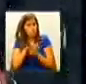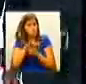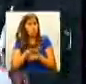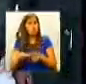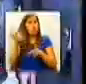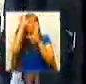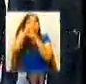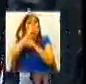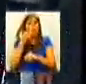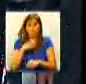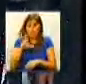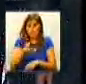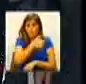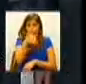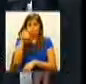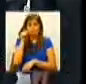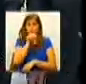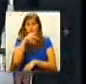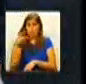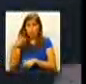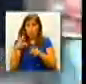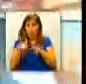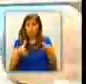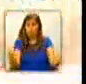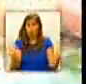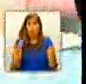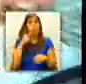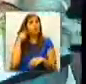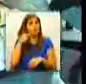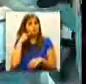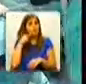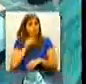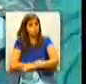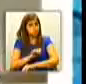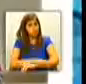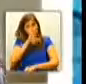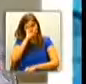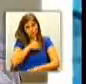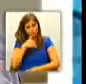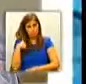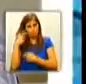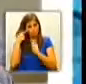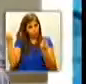Um investimento de 500 mil euros inaugurado esta quarta-feira pelo Ministro da Saúde. É uma casa...